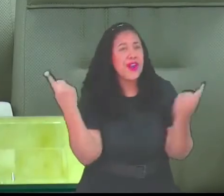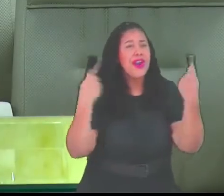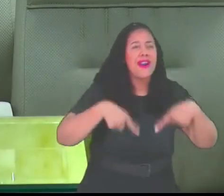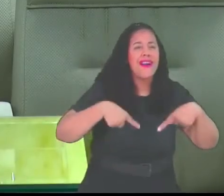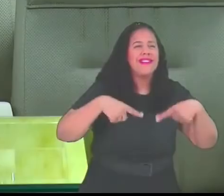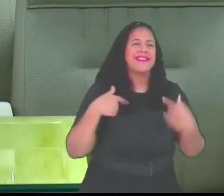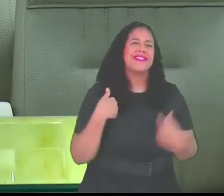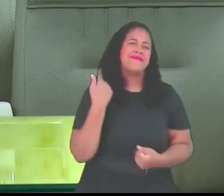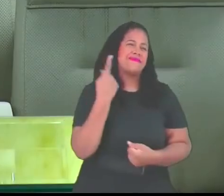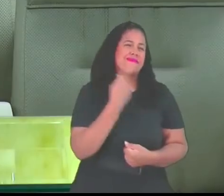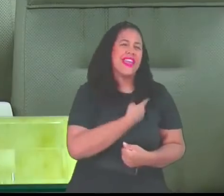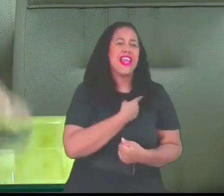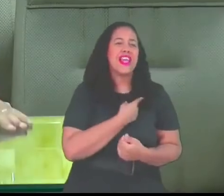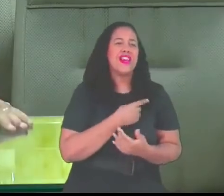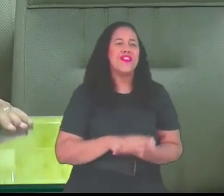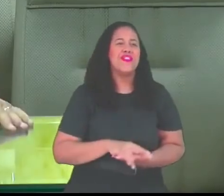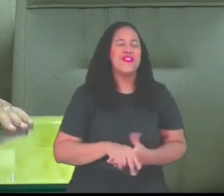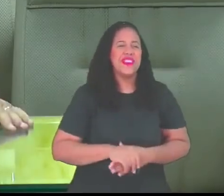contra nós?